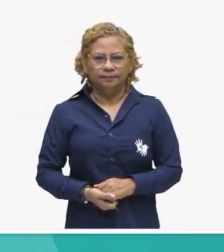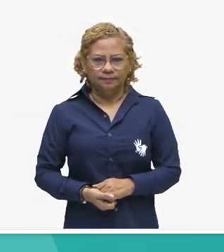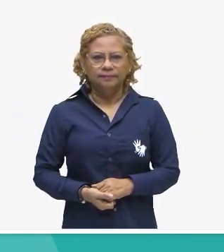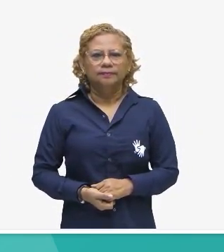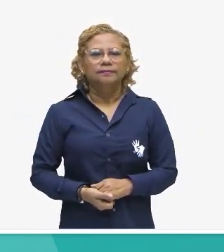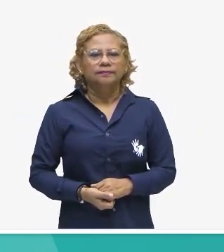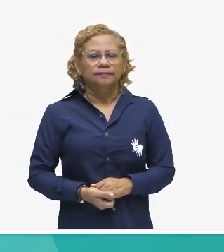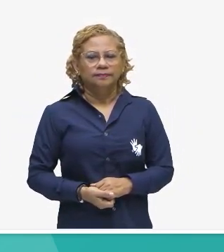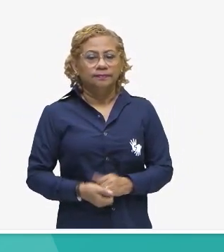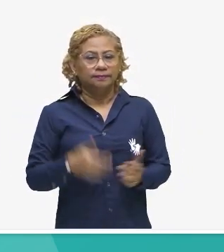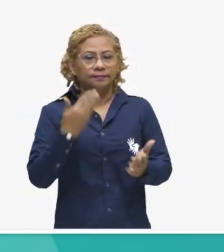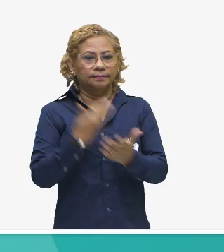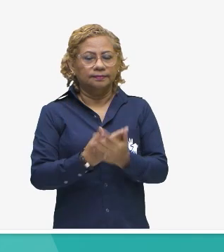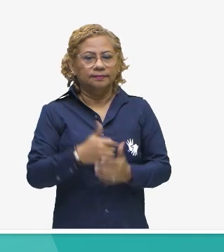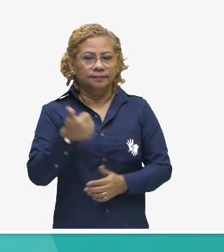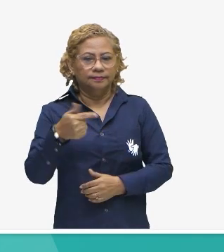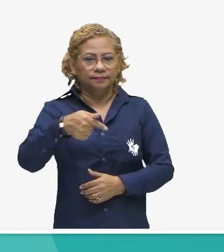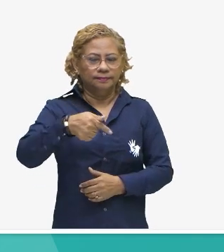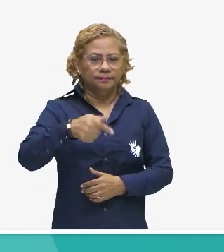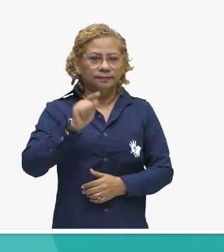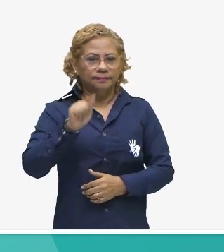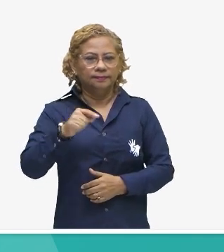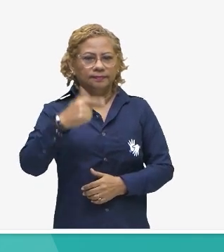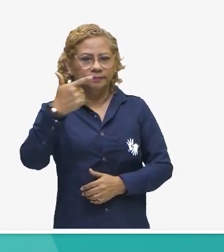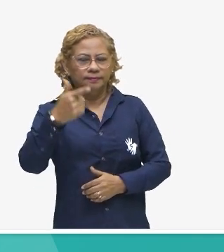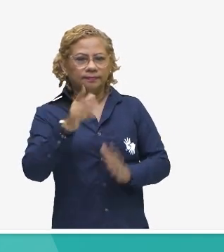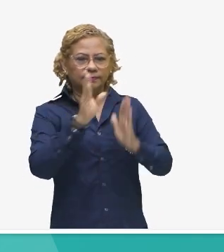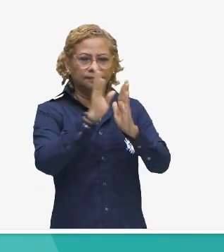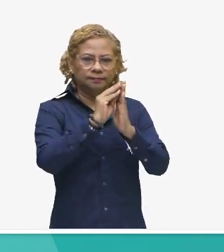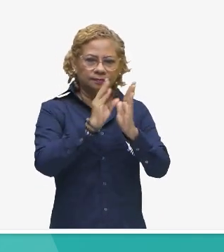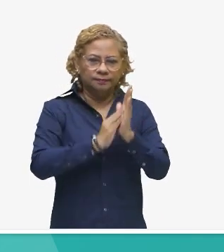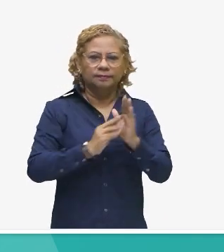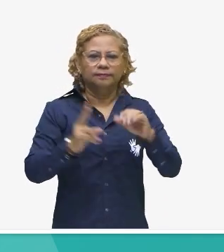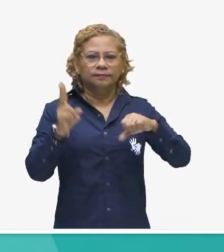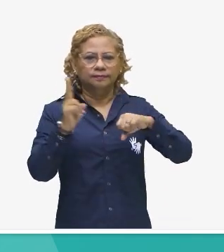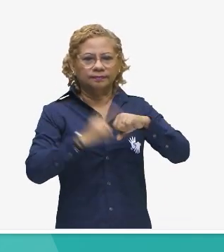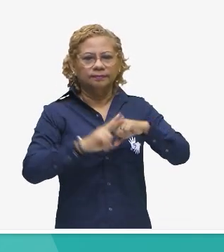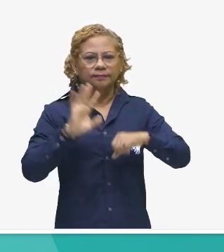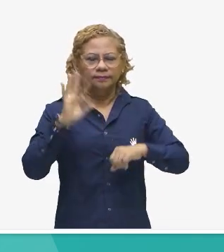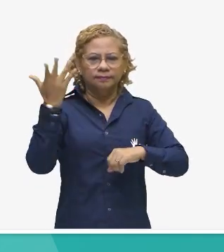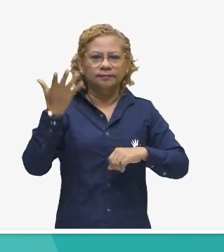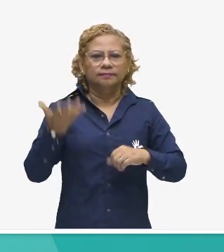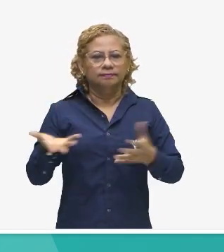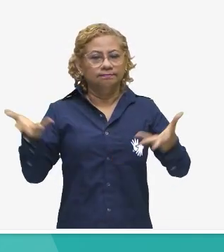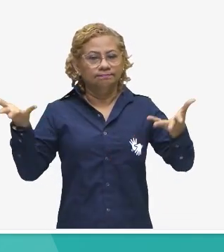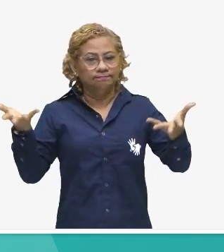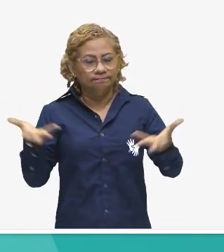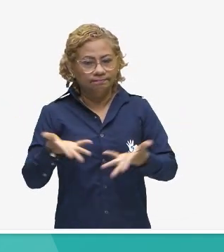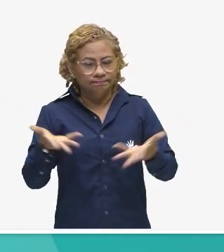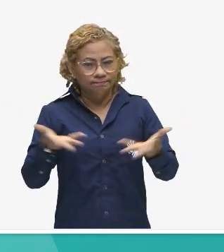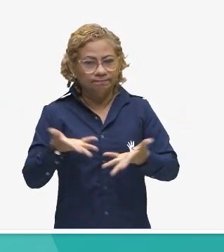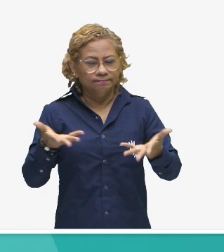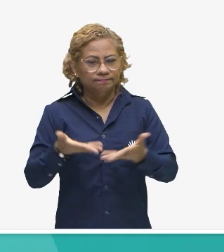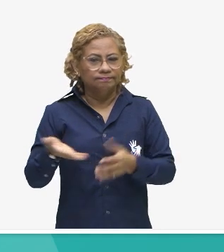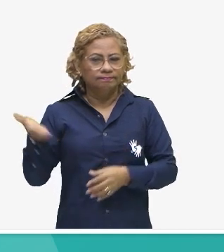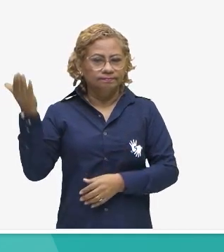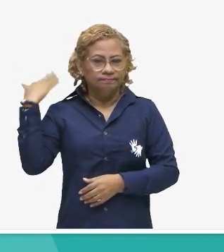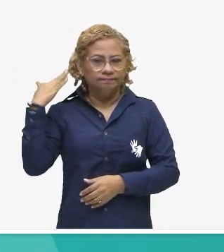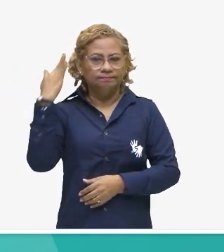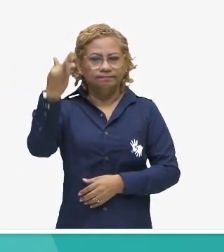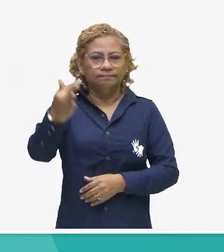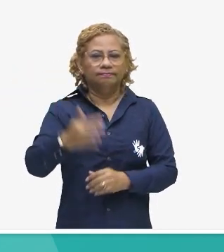Aula 17.2, conteúdo: verbo, tempo, presente, pretérito, futuro.